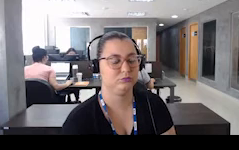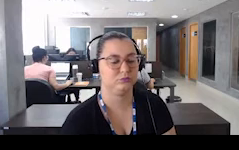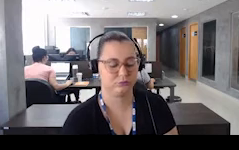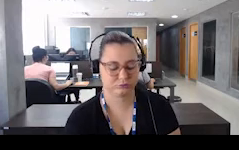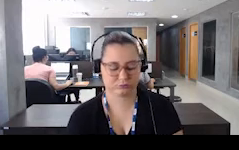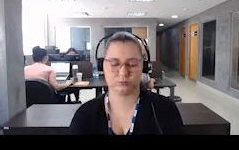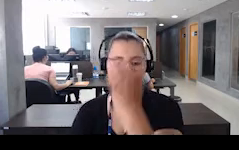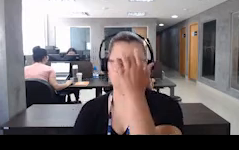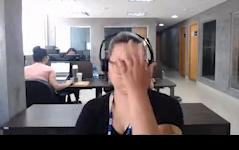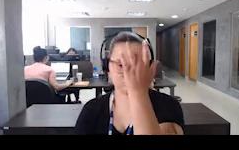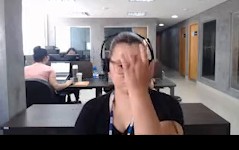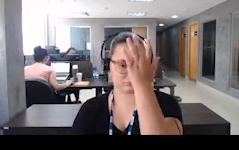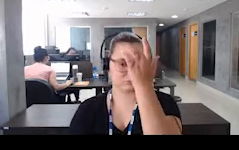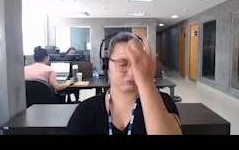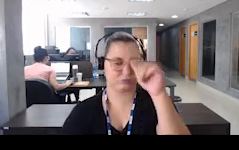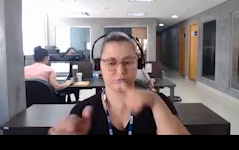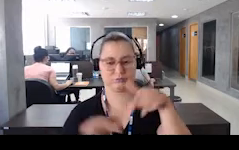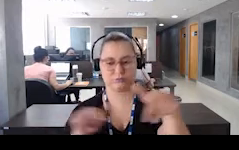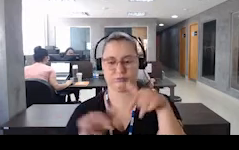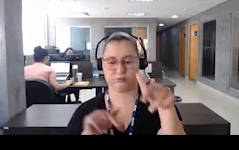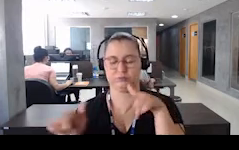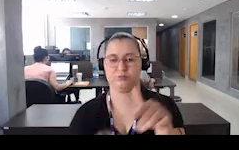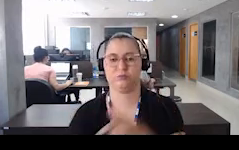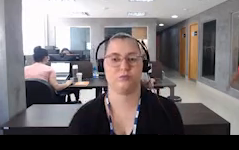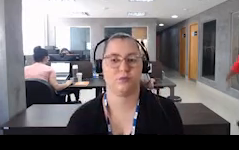poder ficar mais fácil da gente trabalhar.